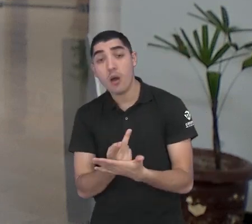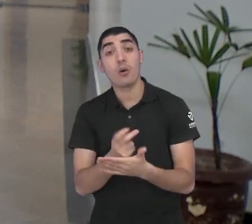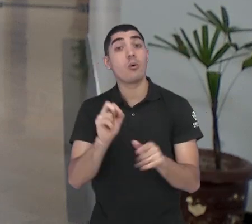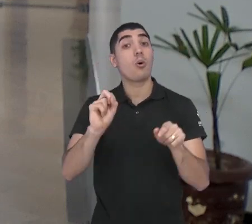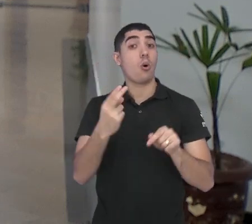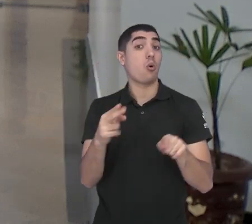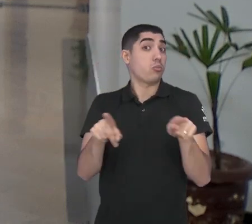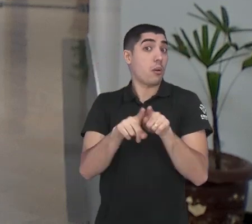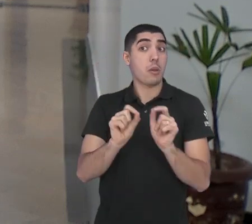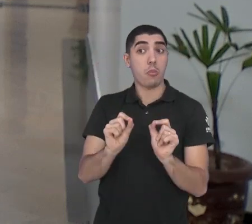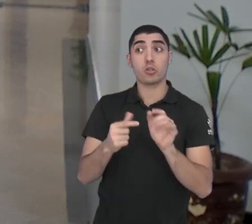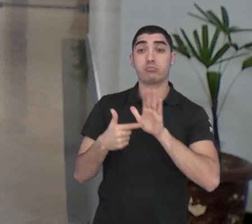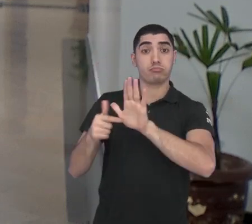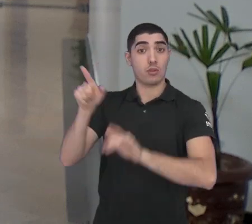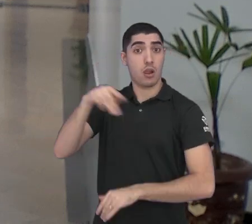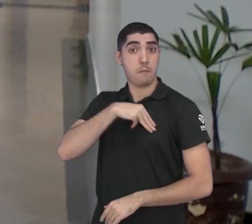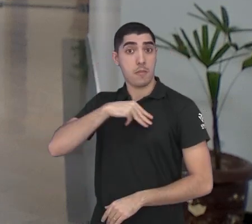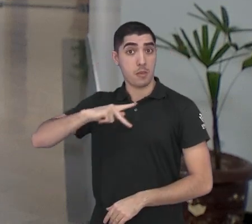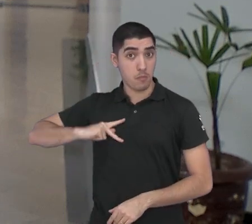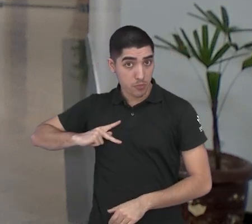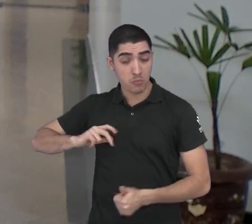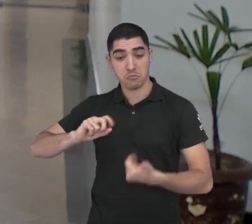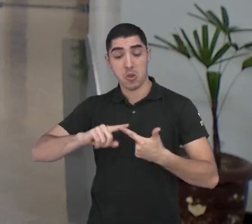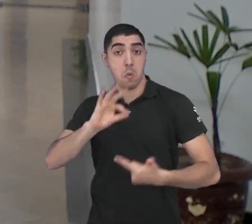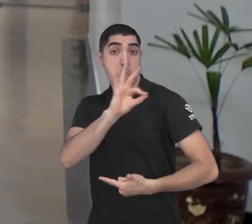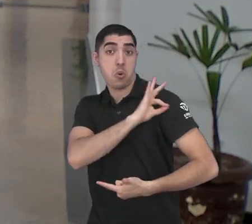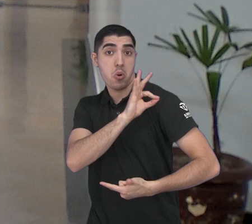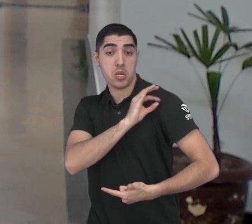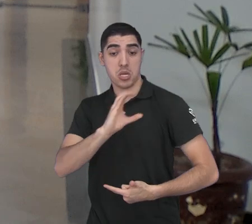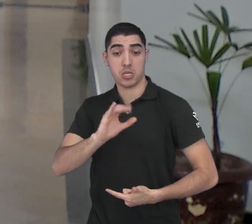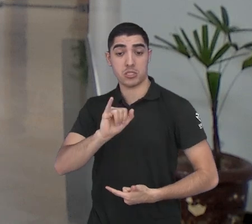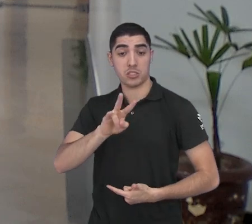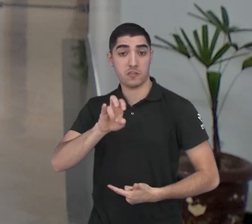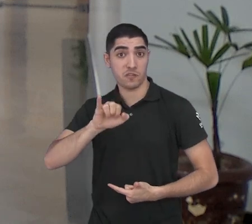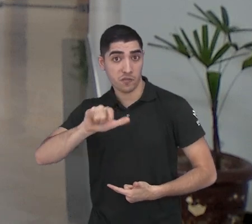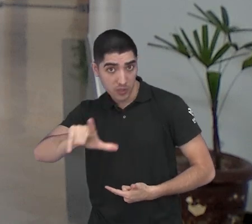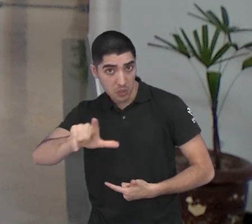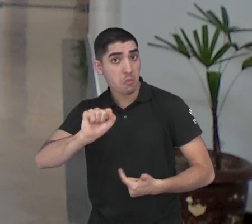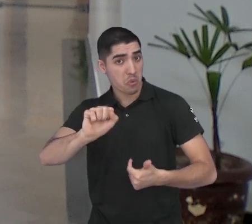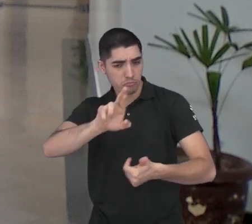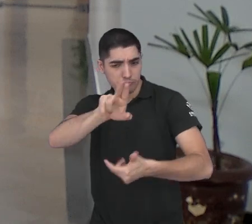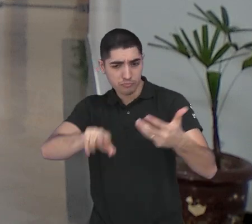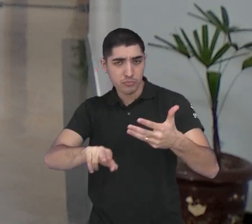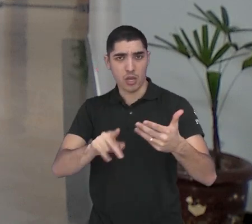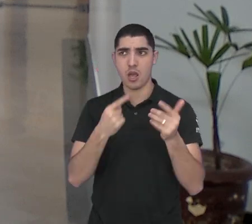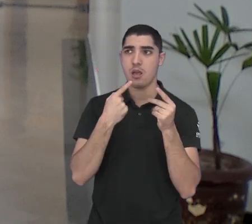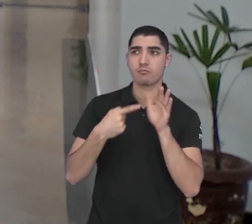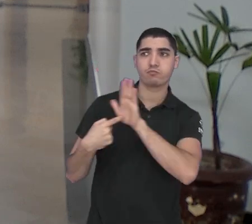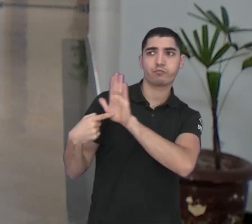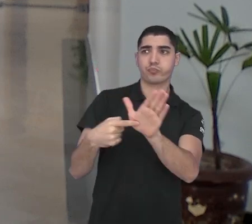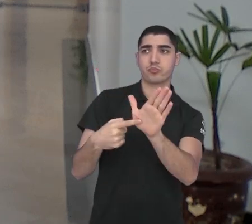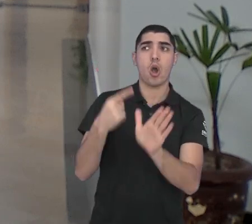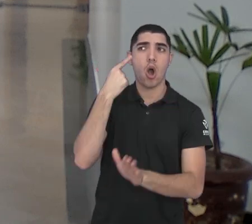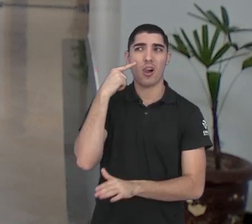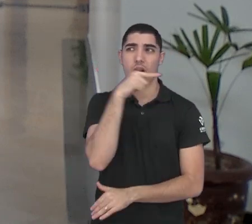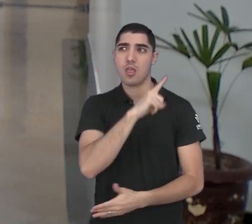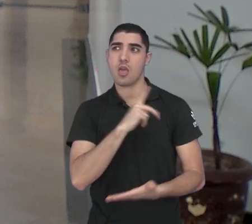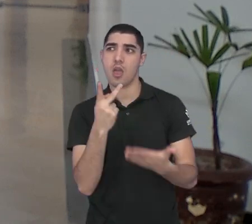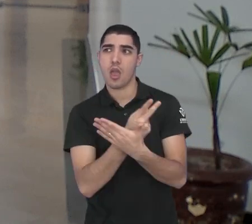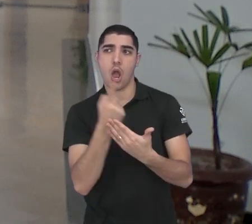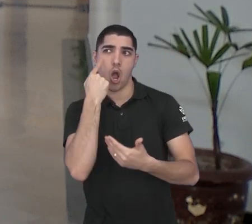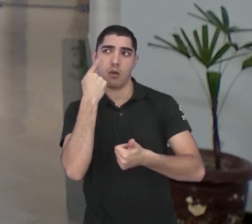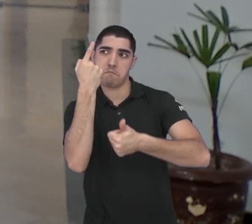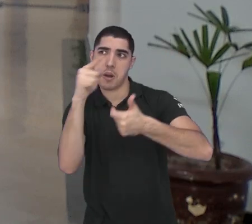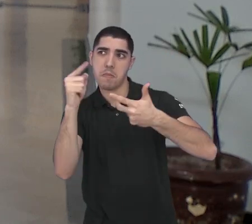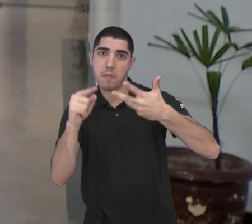mesmo aos órgãos de controle, como, por exemplo, Ministério Público e Polícia Civil, que também tem um braço que faz a investigação de ilegalidades do